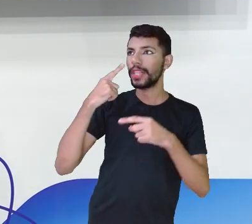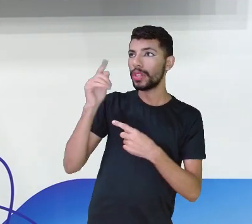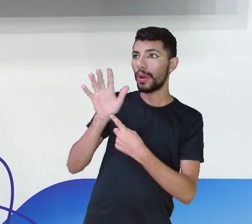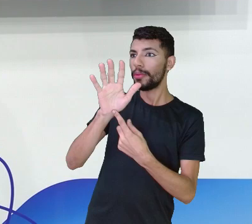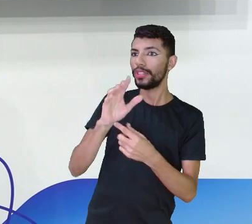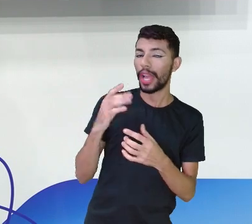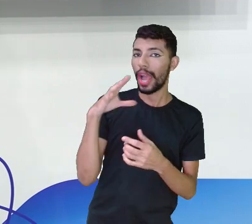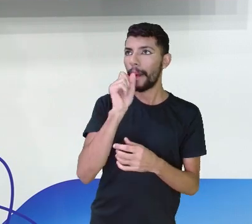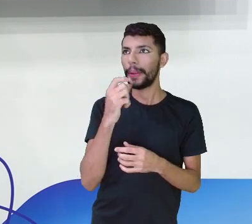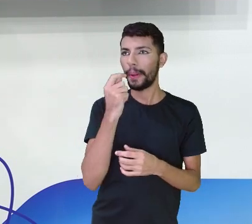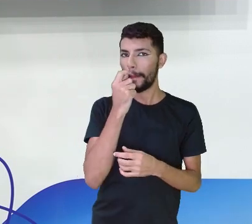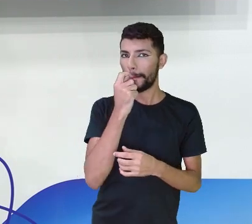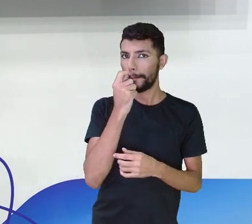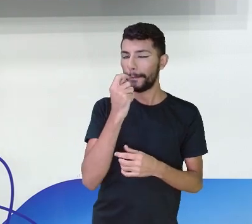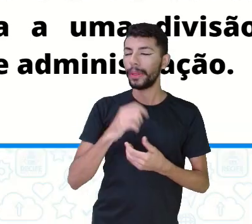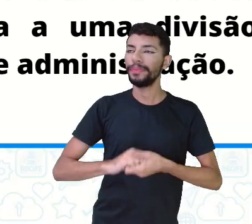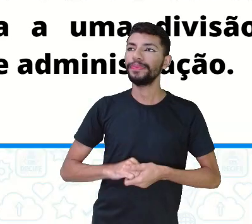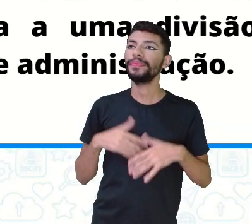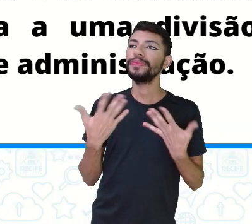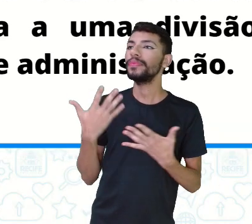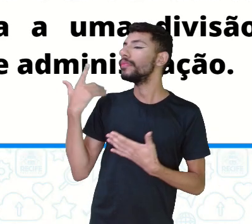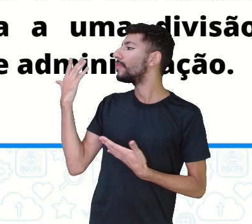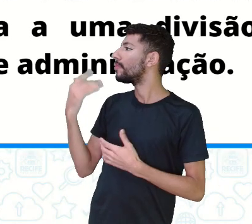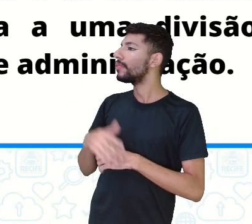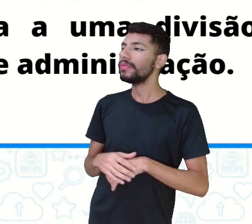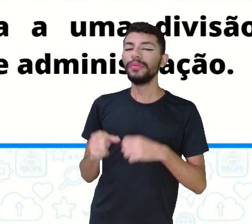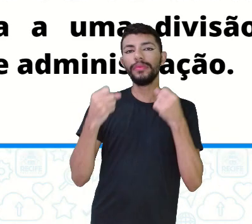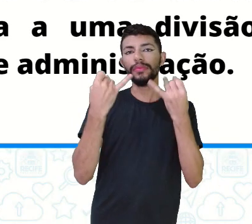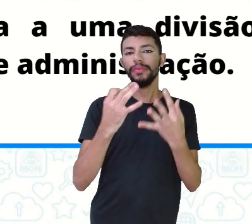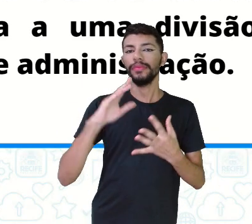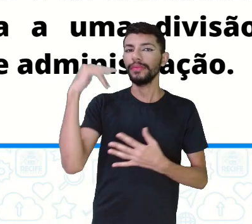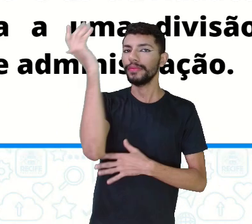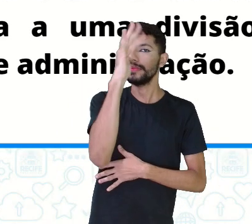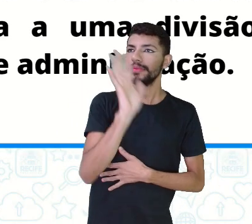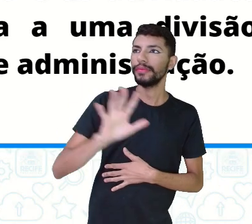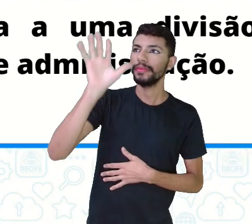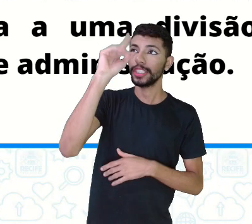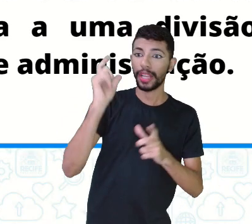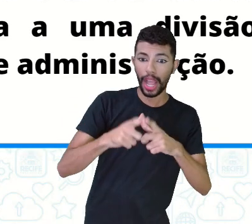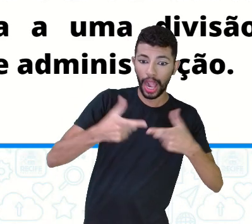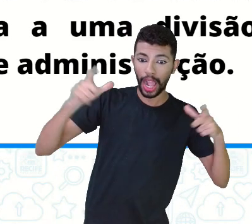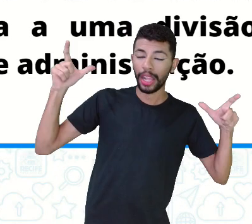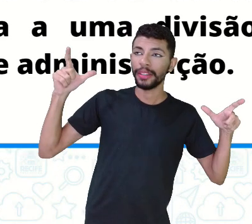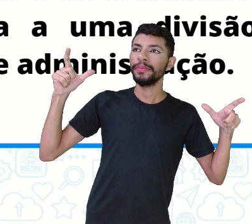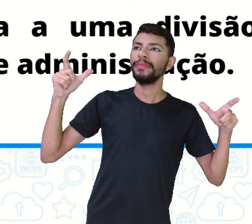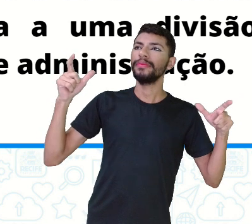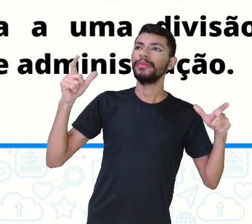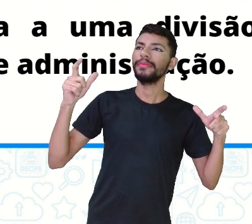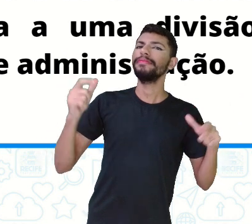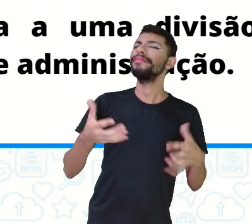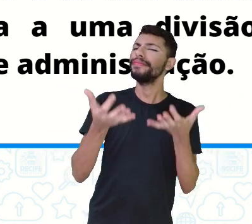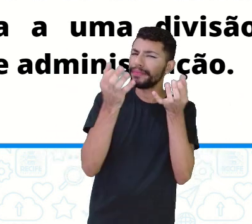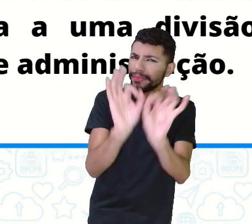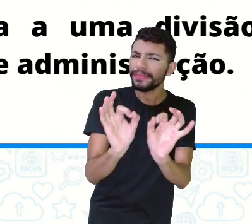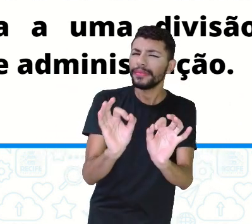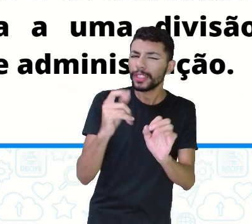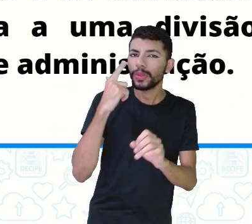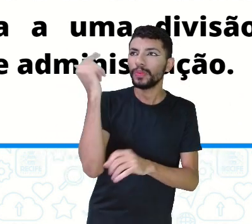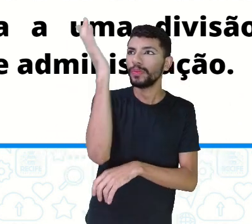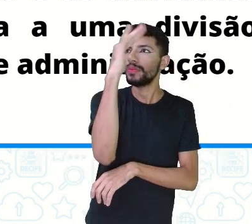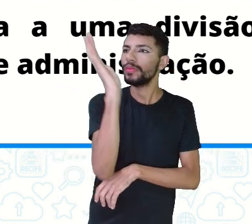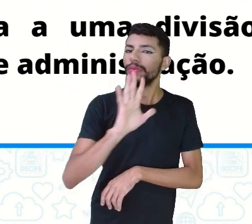rápida, tá? Bom, falar que nosso Brasil é um gigante não é nenhum exagero. O